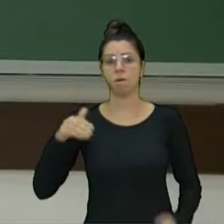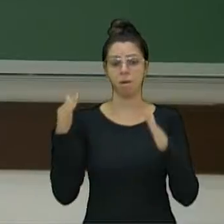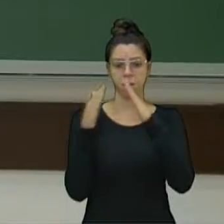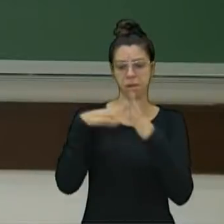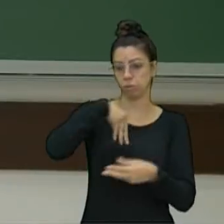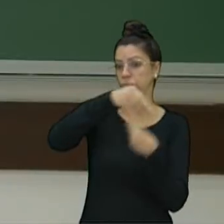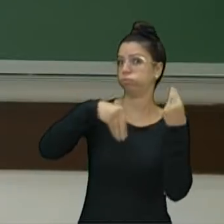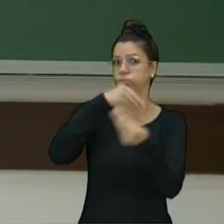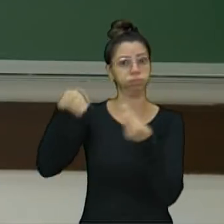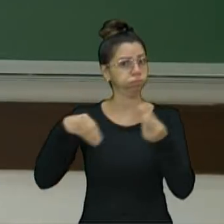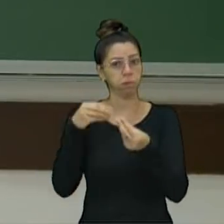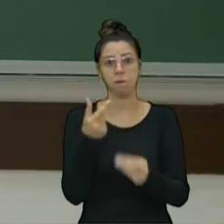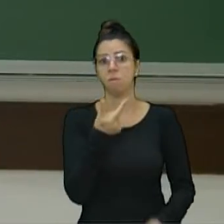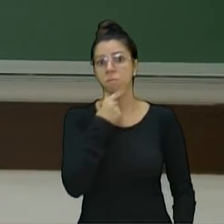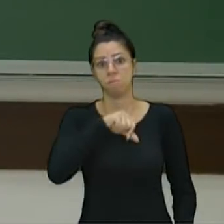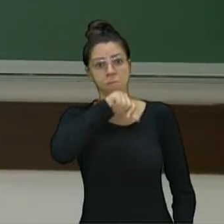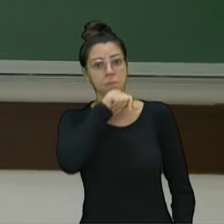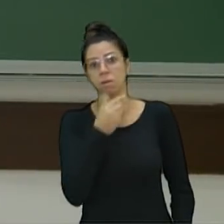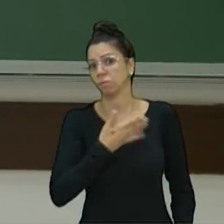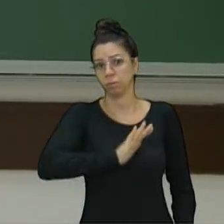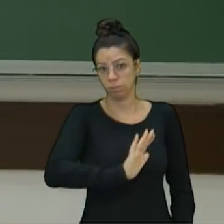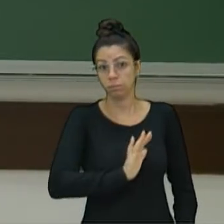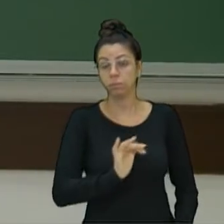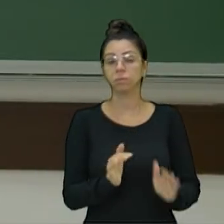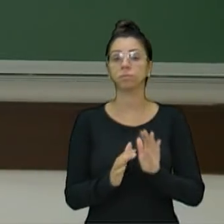casa bagunçada.